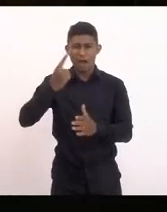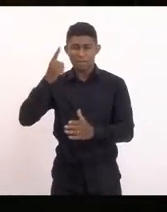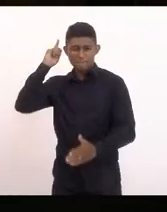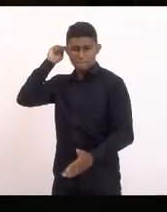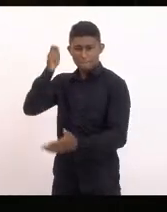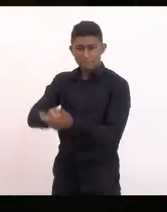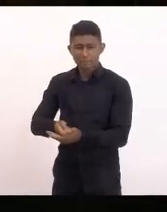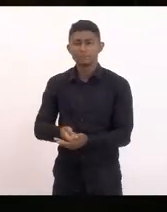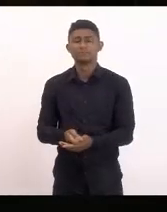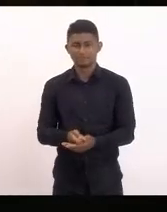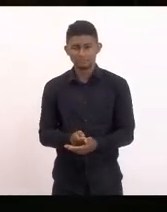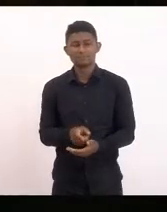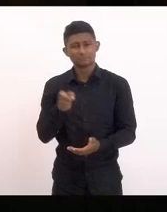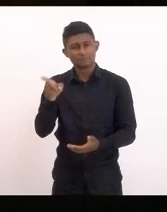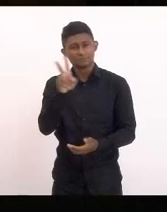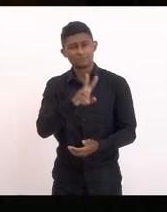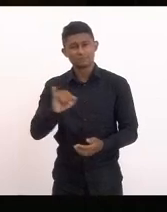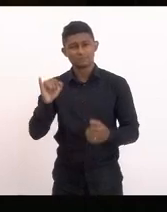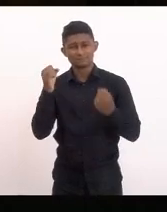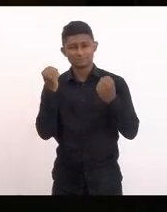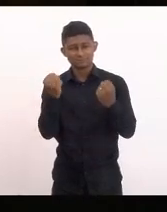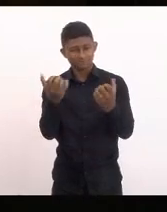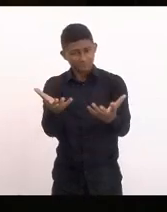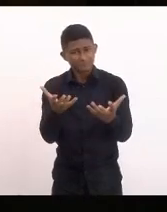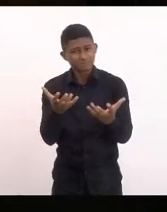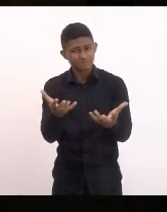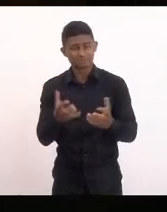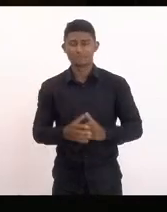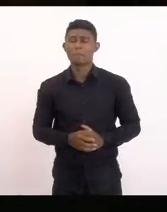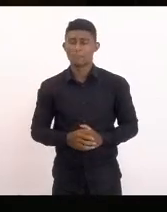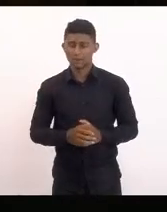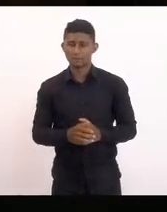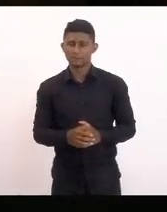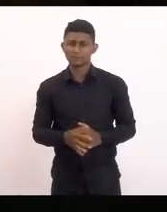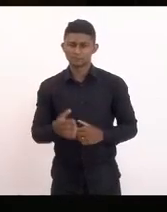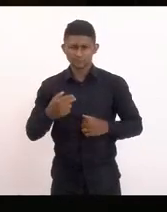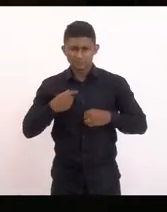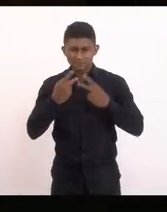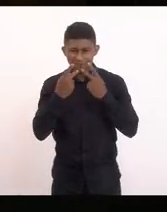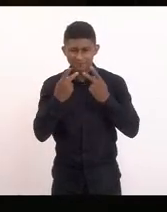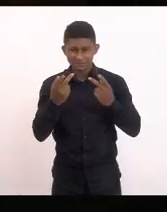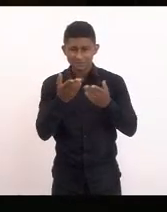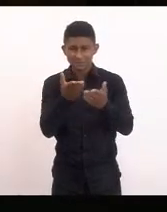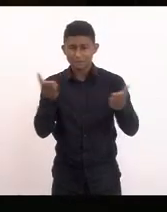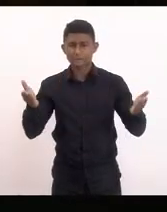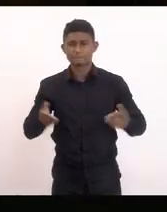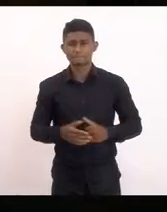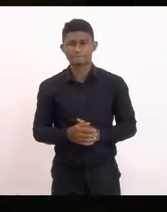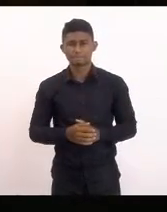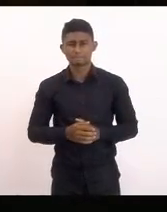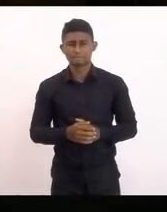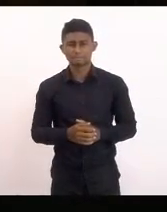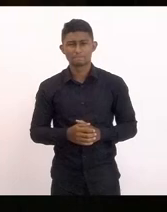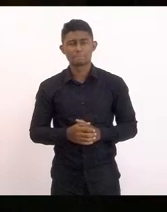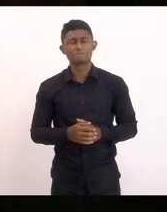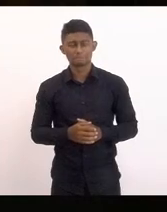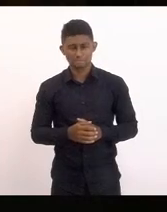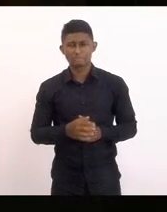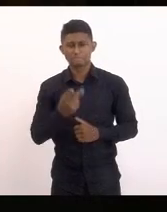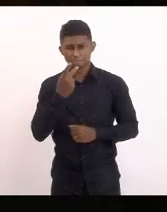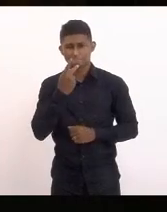assim o fará. E quero dizer a Vossas Excelências, quero dizer expressamente a